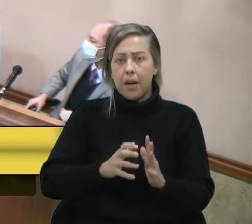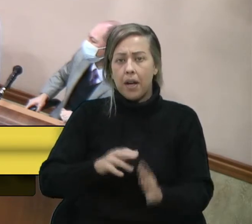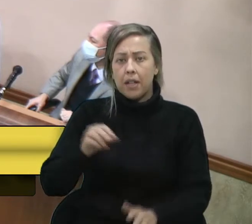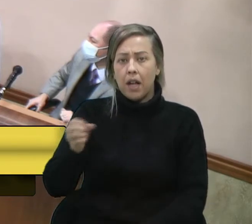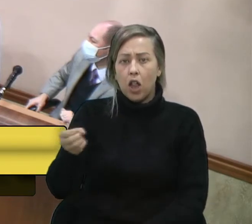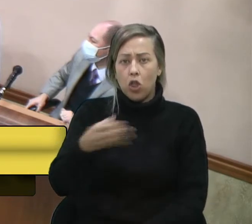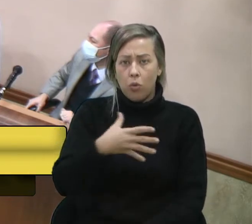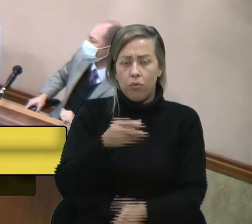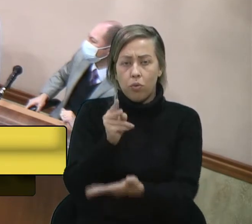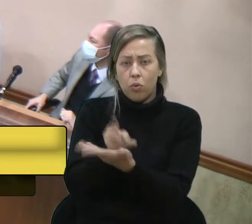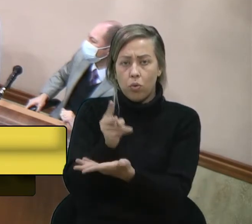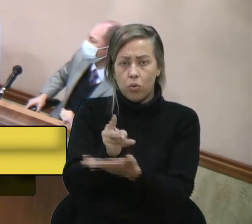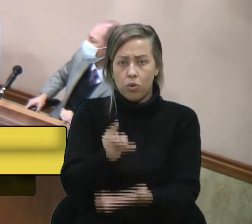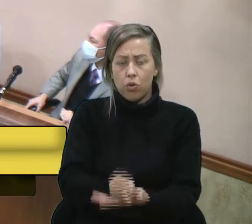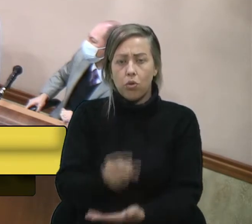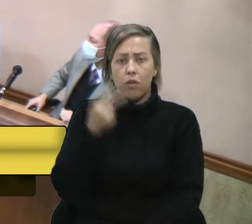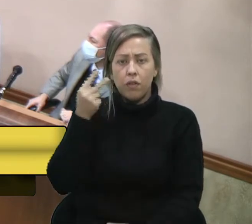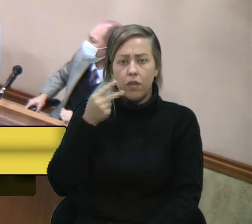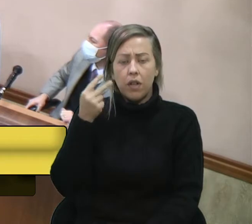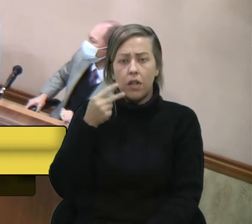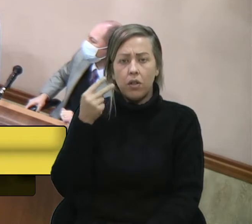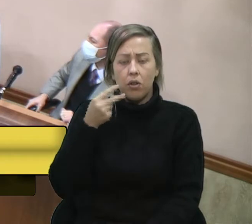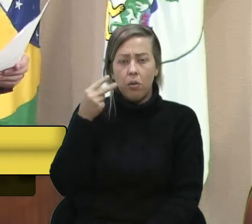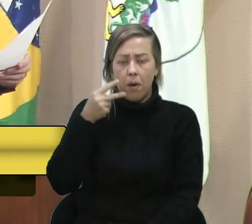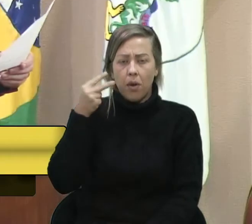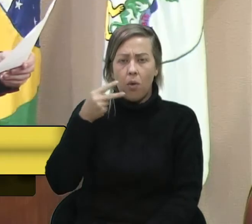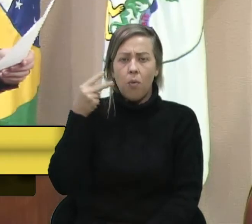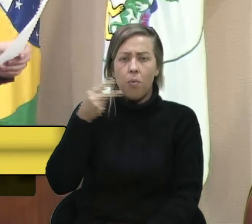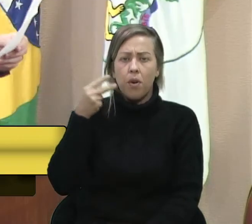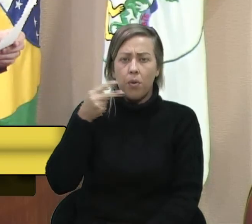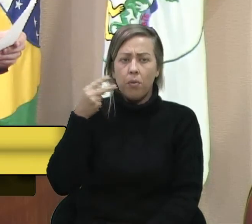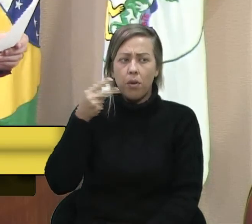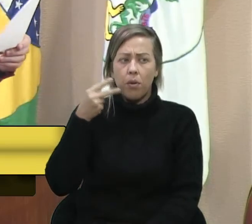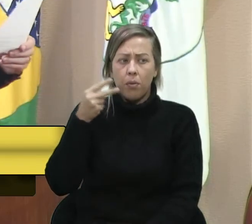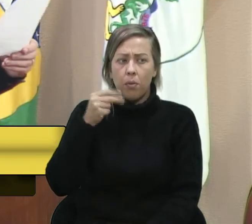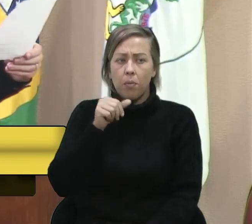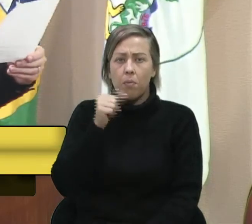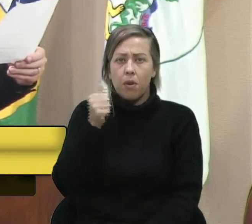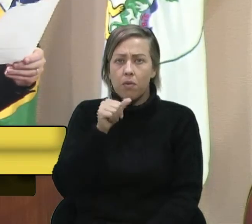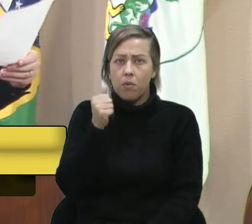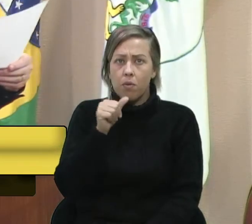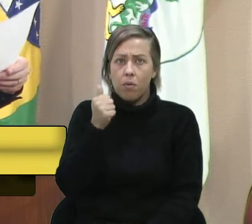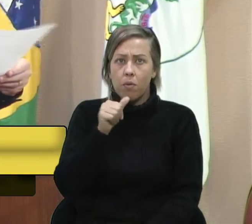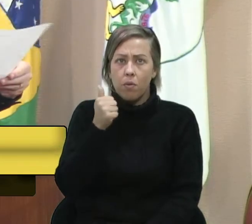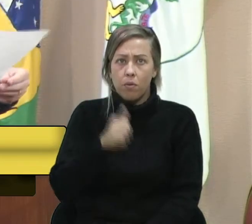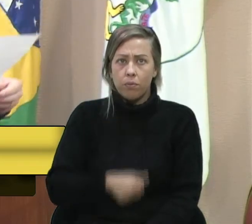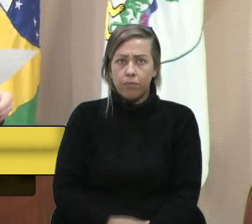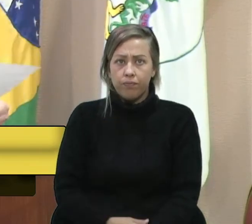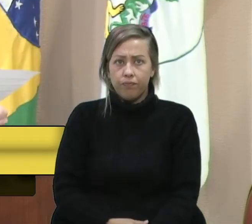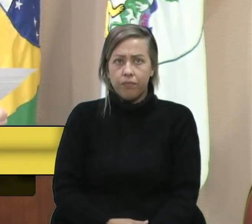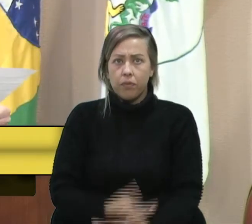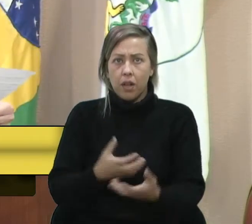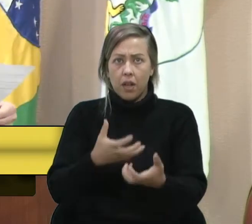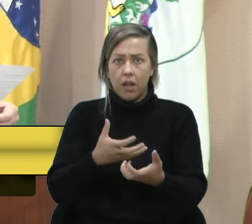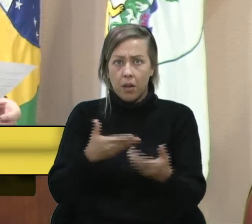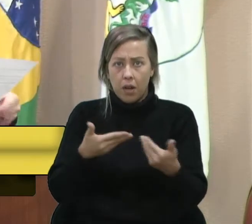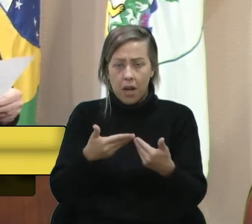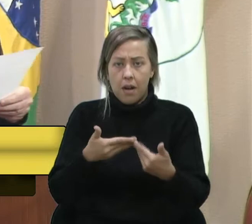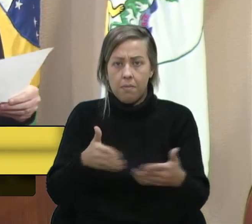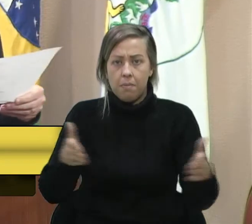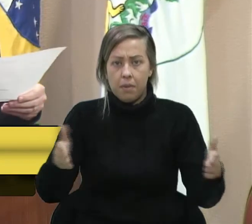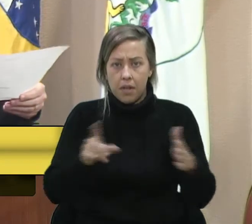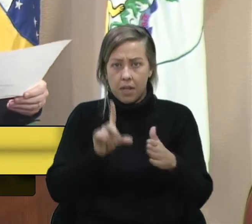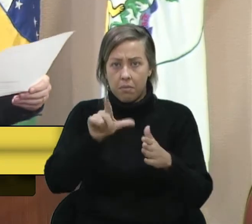Novo permanece, vereador Marcon com a palavra. Obrigado. Então, para concluir aqui e depois abrir para os apartes e para um